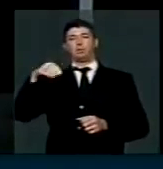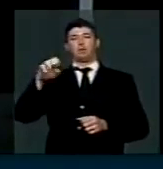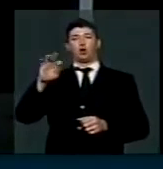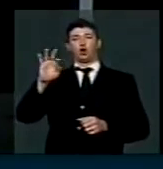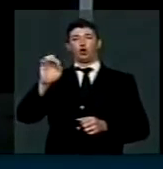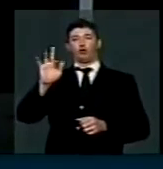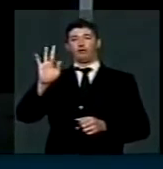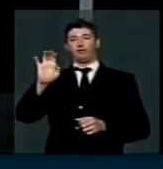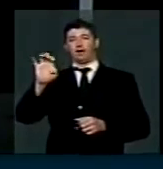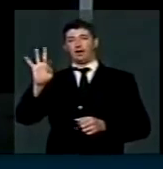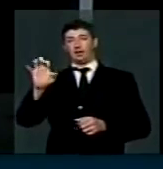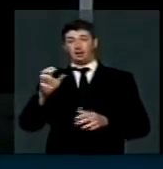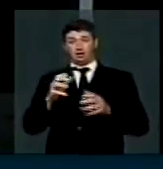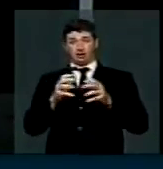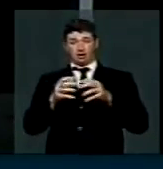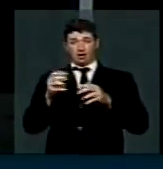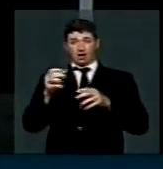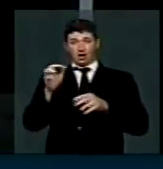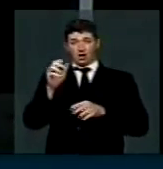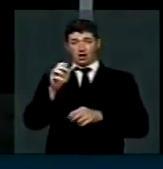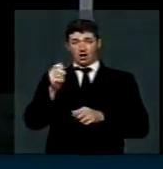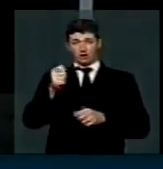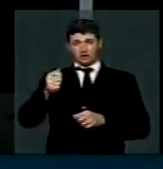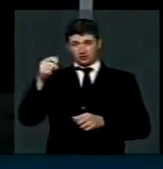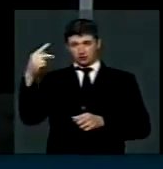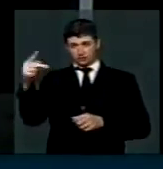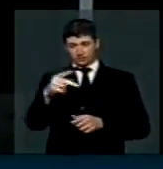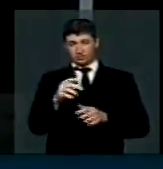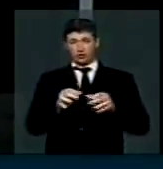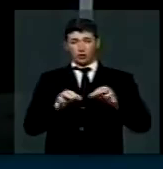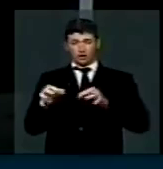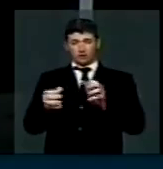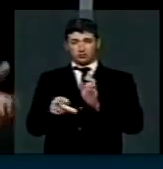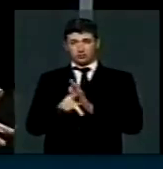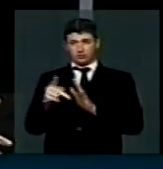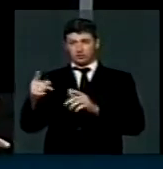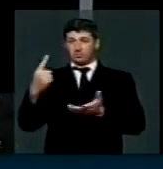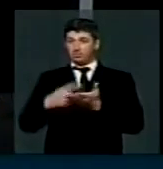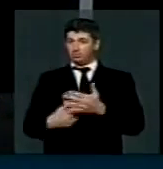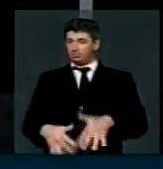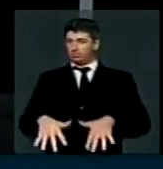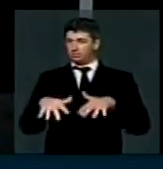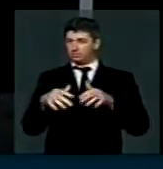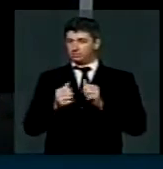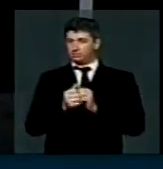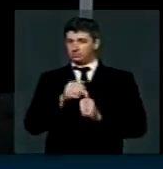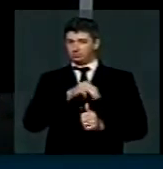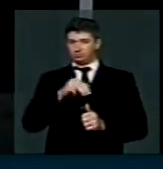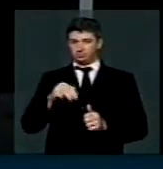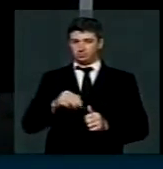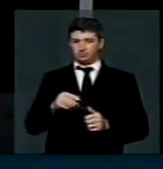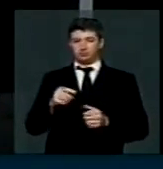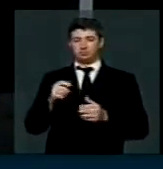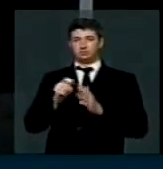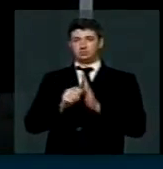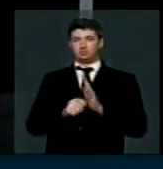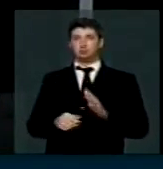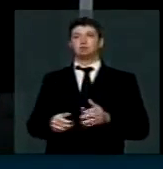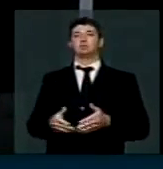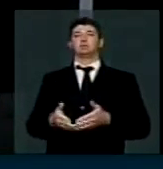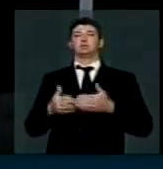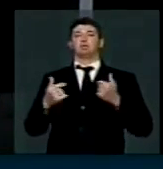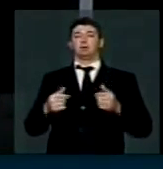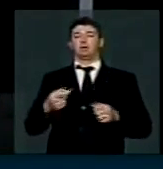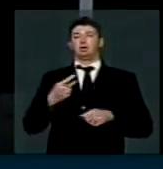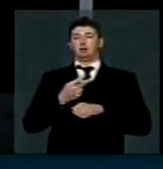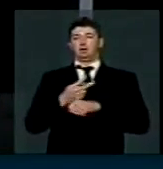através de suas organizações estejam atentos, marquem audiência com o ministro relator, procuremos